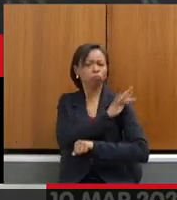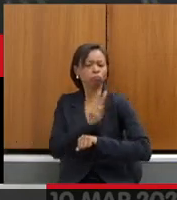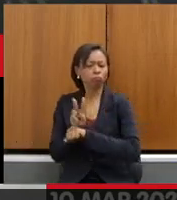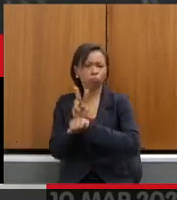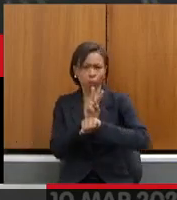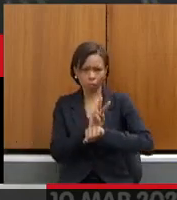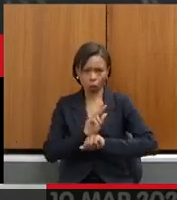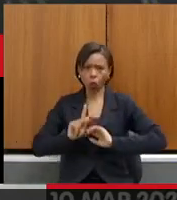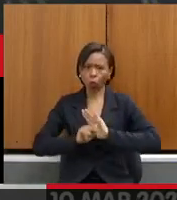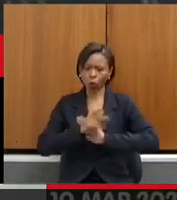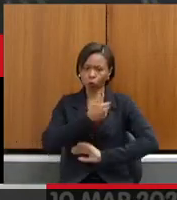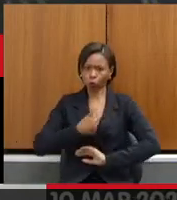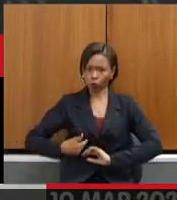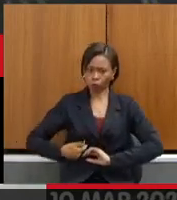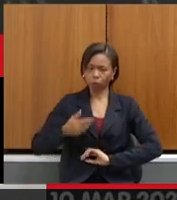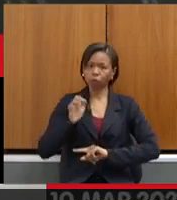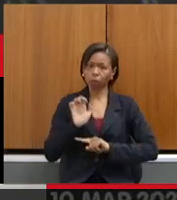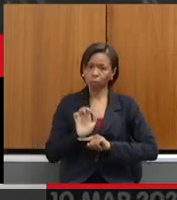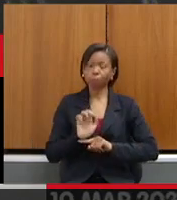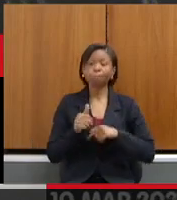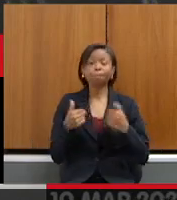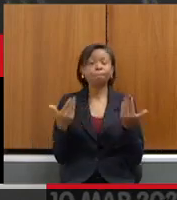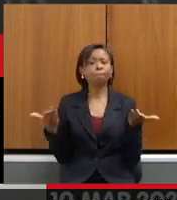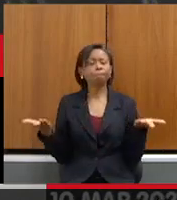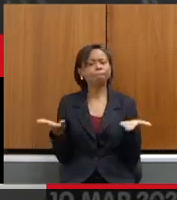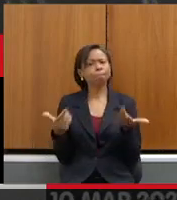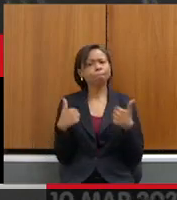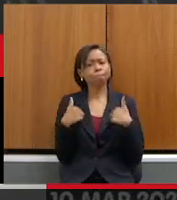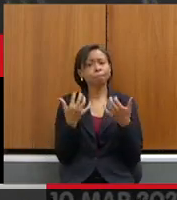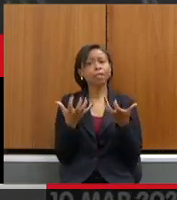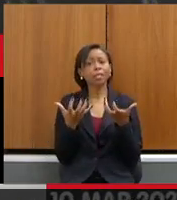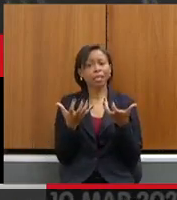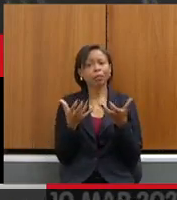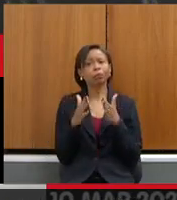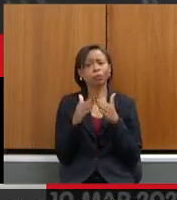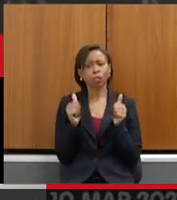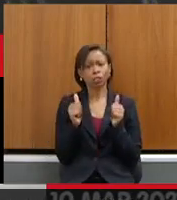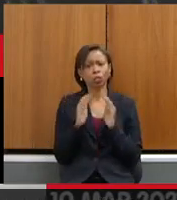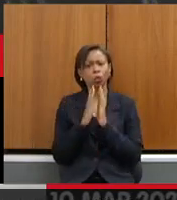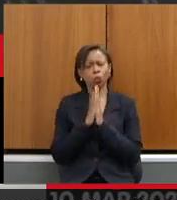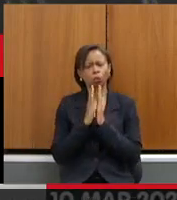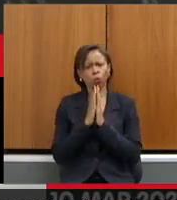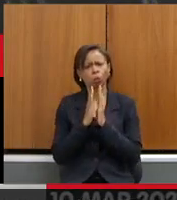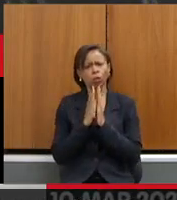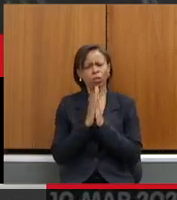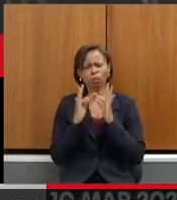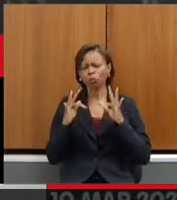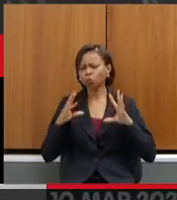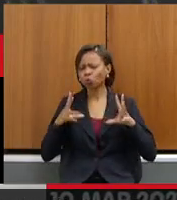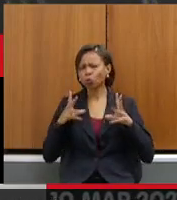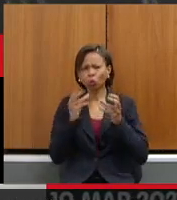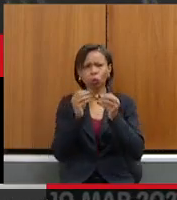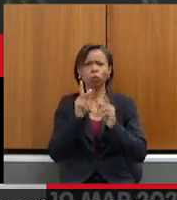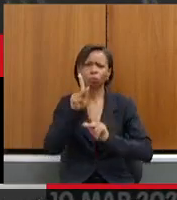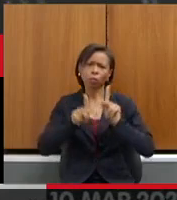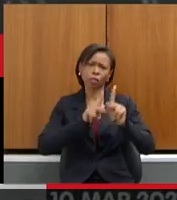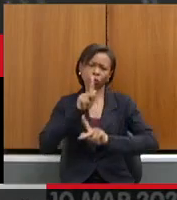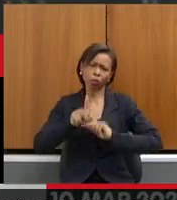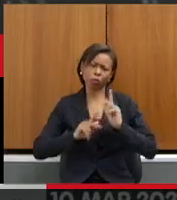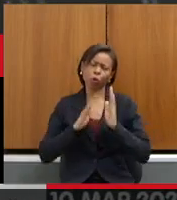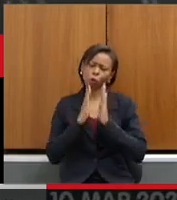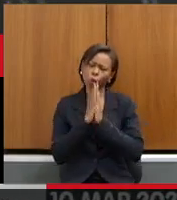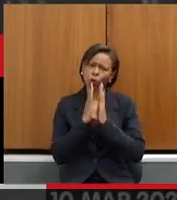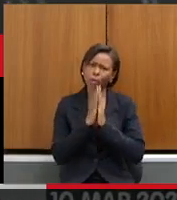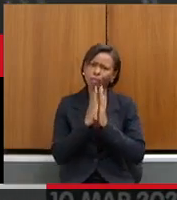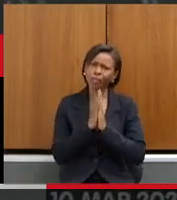e neste momento eu quero aqui senhor presidente pedir as nossas orações as orações de toda a população mineira pela